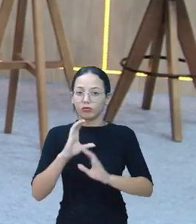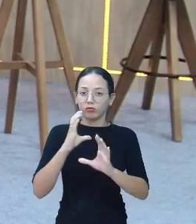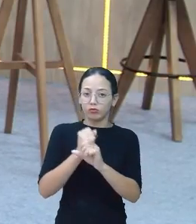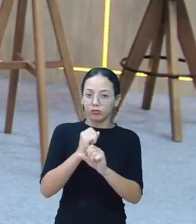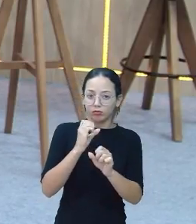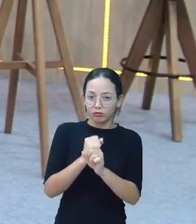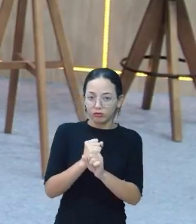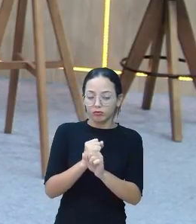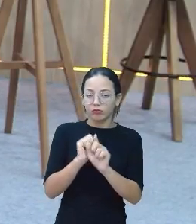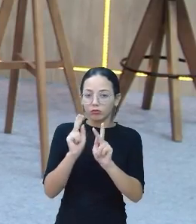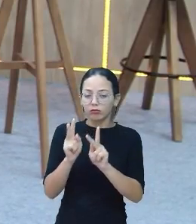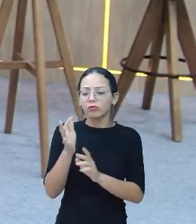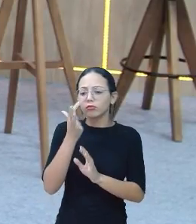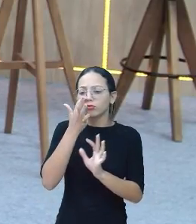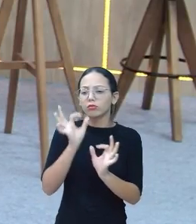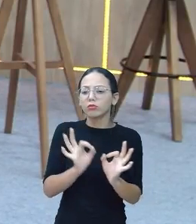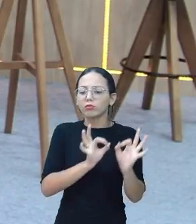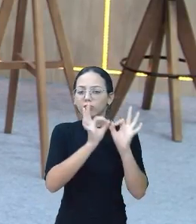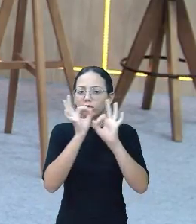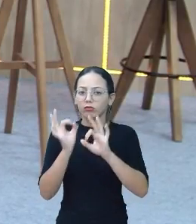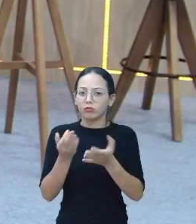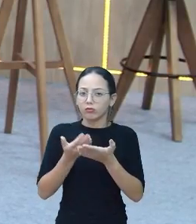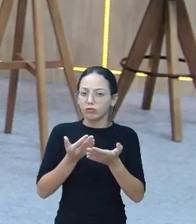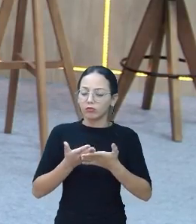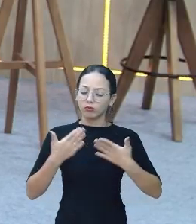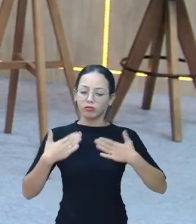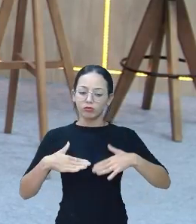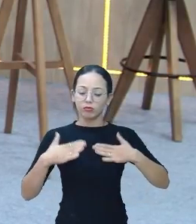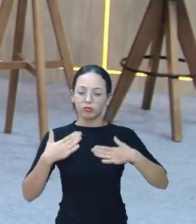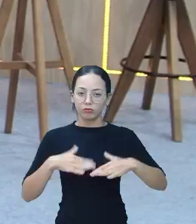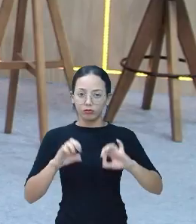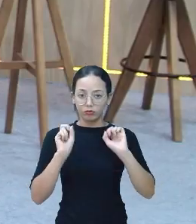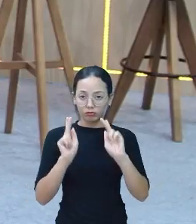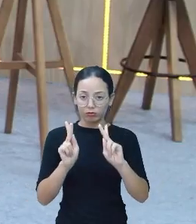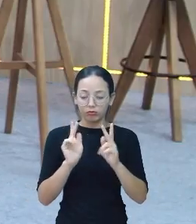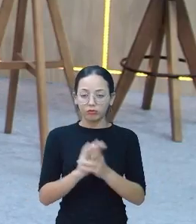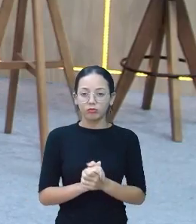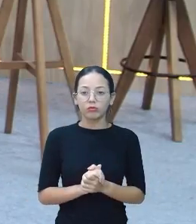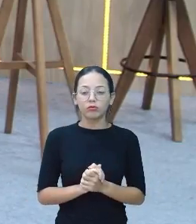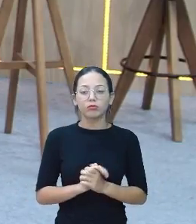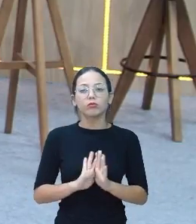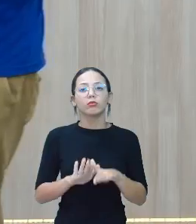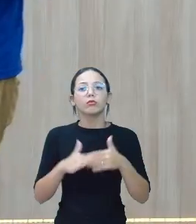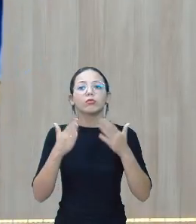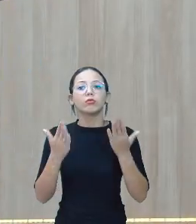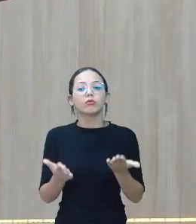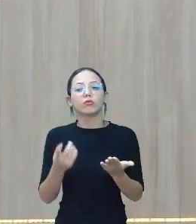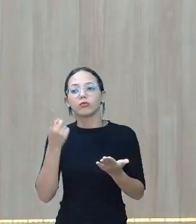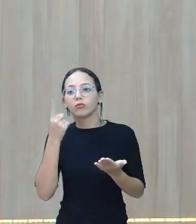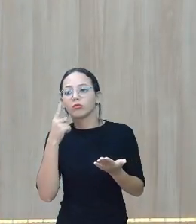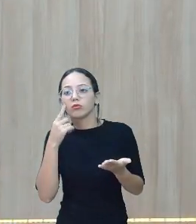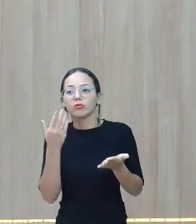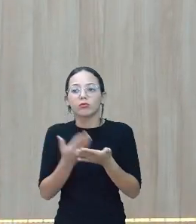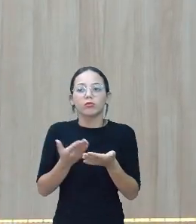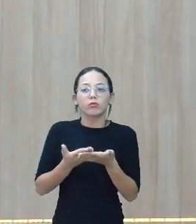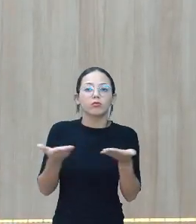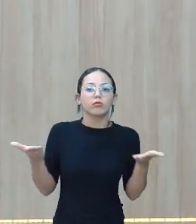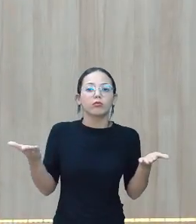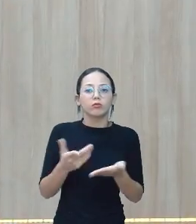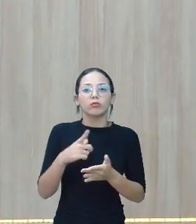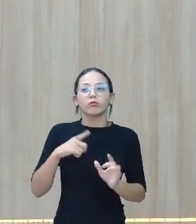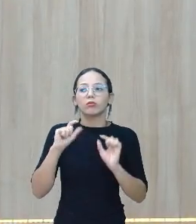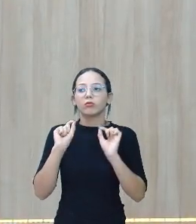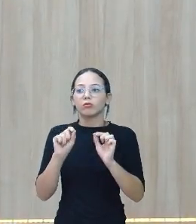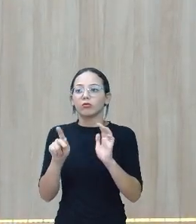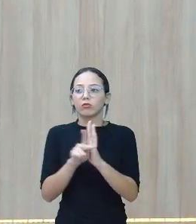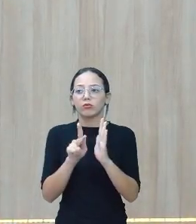no YouTube, vê com calma essa aula, tá certo? Então vamos lá. Então, como eu disse, essa aula ela tem um